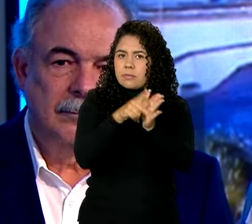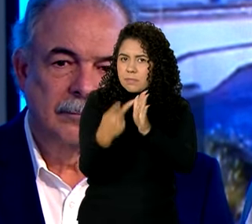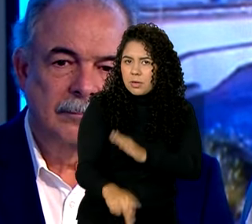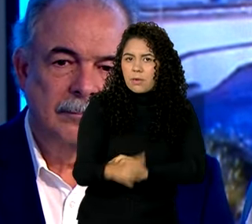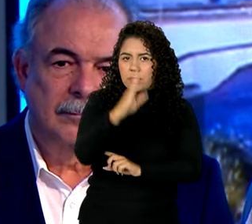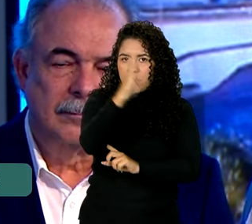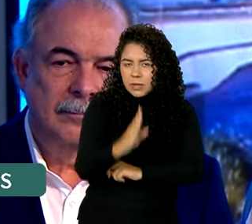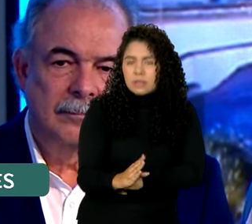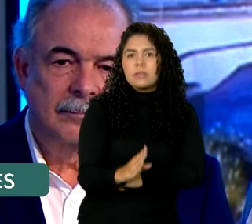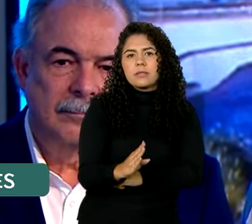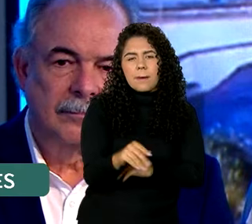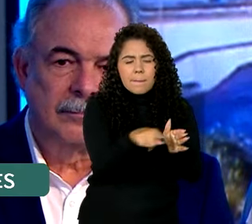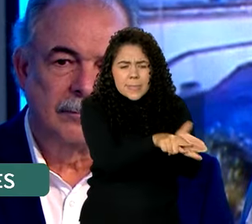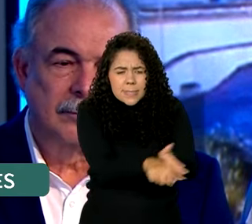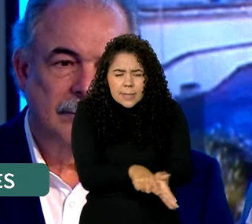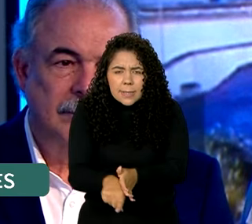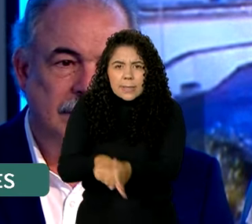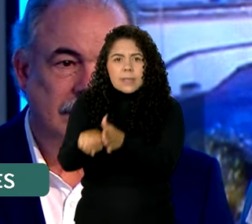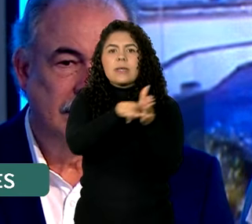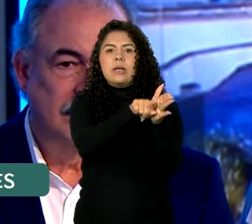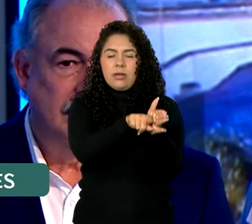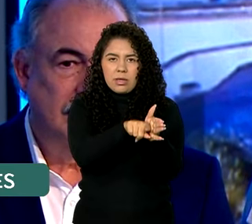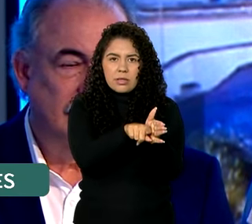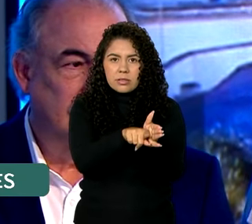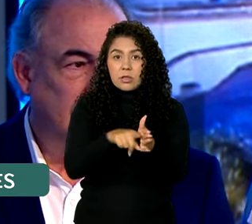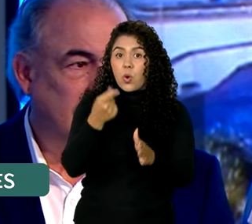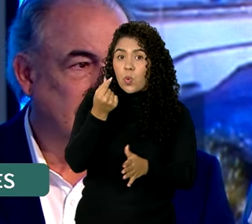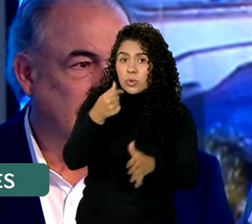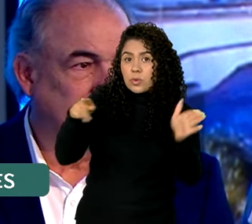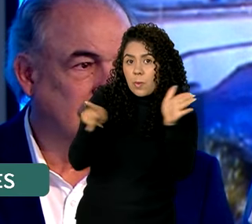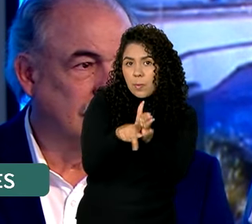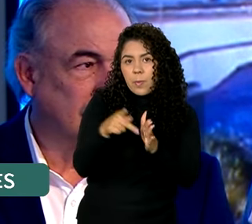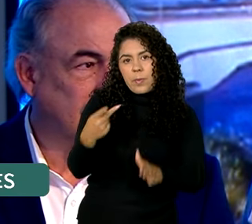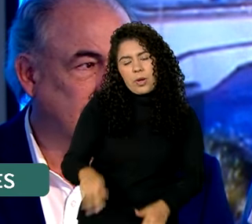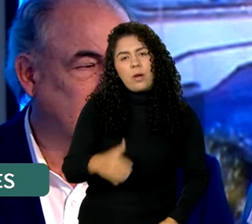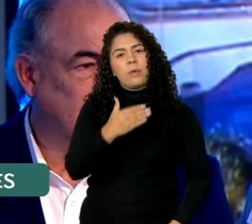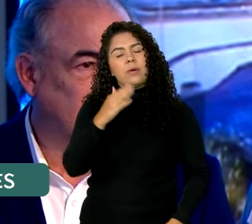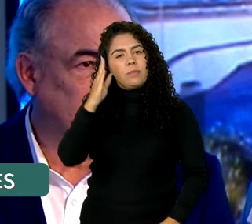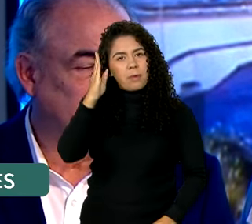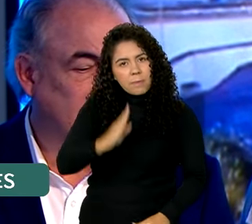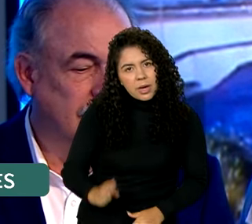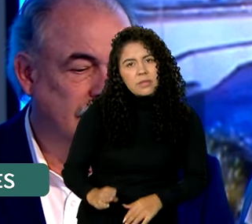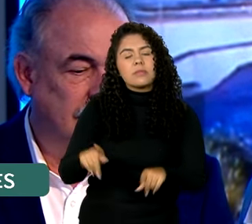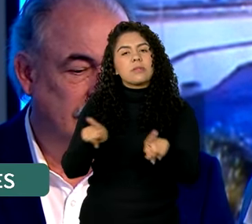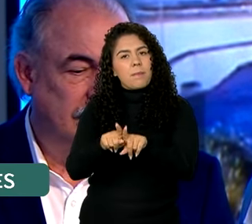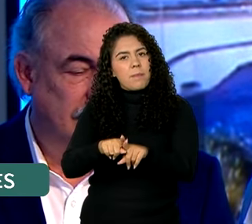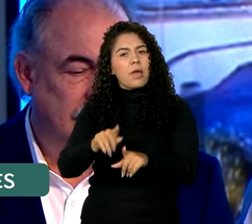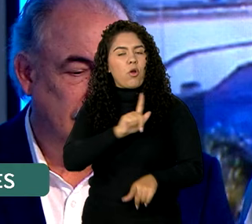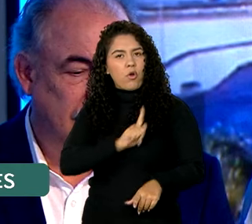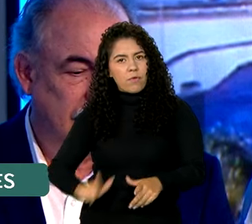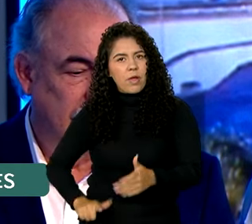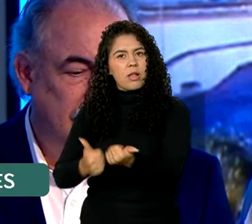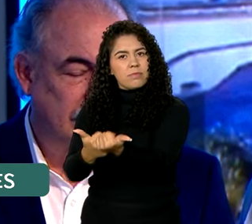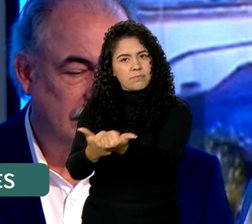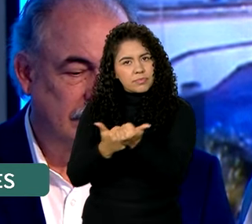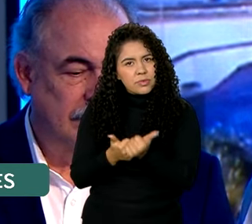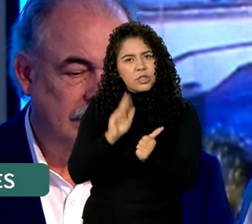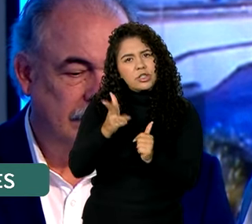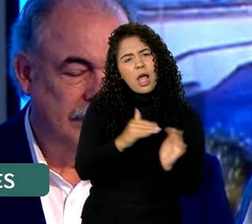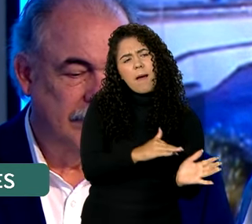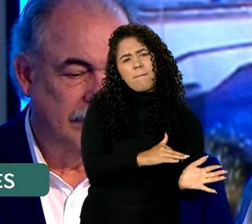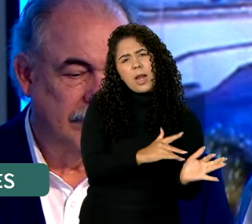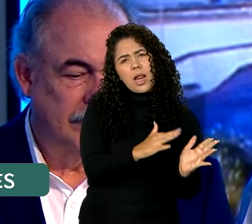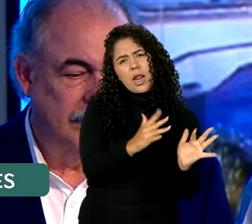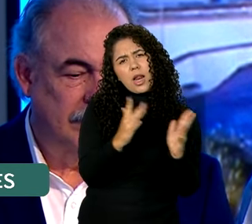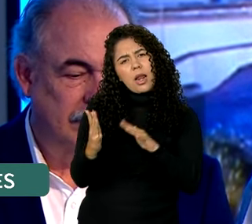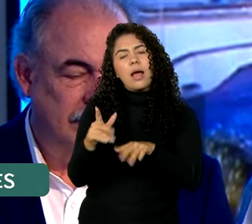Hortolândia, com recursos brasileiros nossos, com apoio do governo já a longa data de várias áreas do